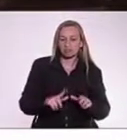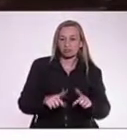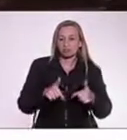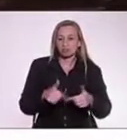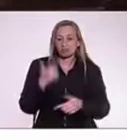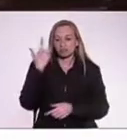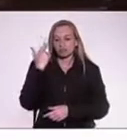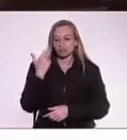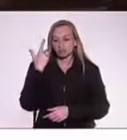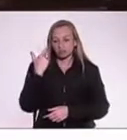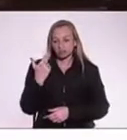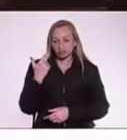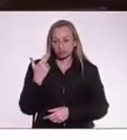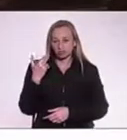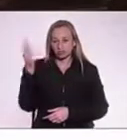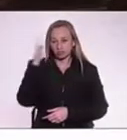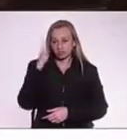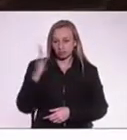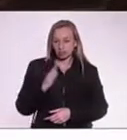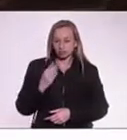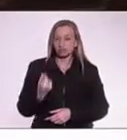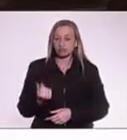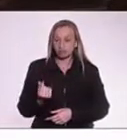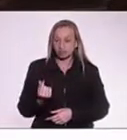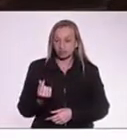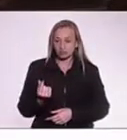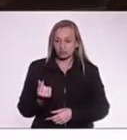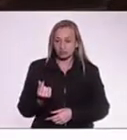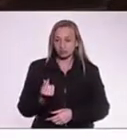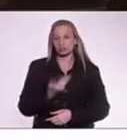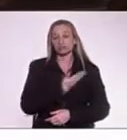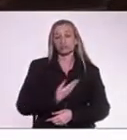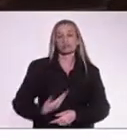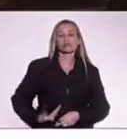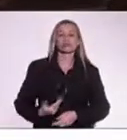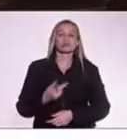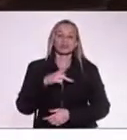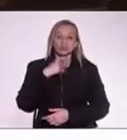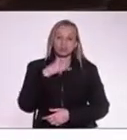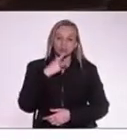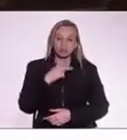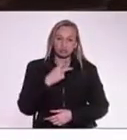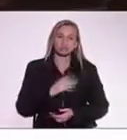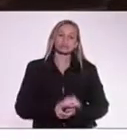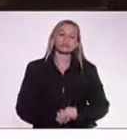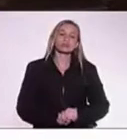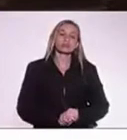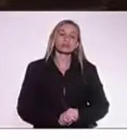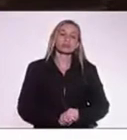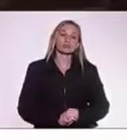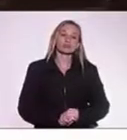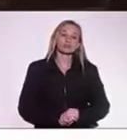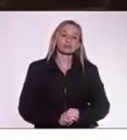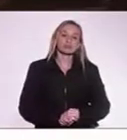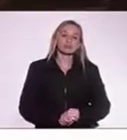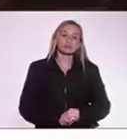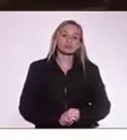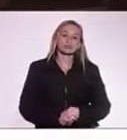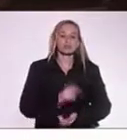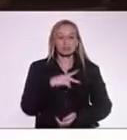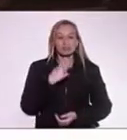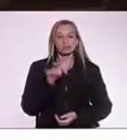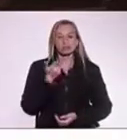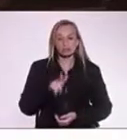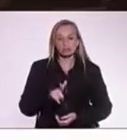parlamentares brasileiros, sobretudo se for custeada com dinheiro público. Então, para deixar esse esclarecimento e dizer mais